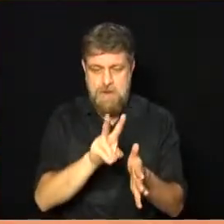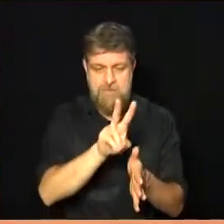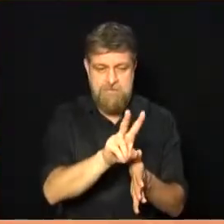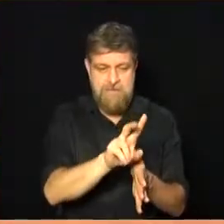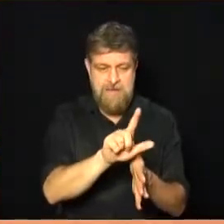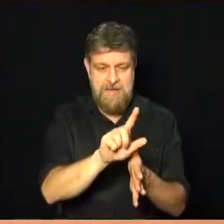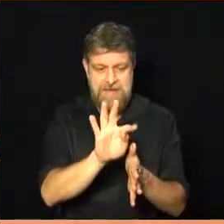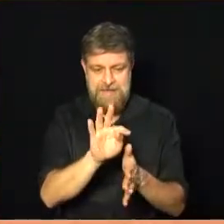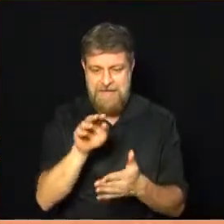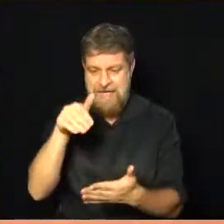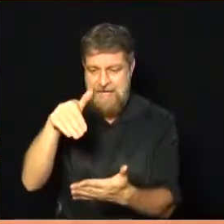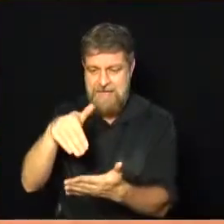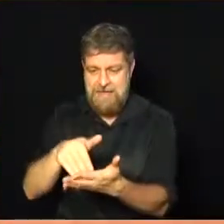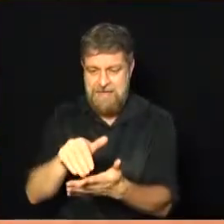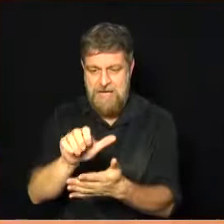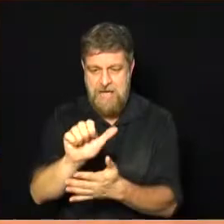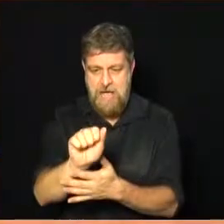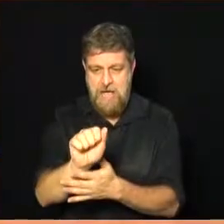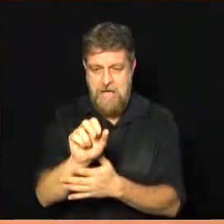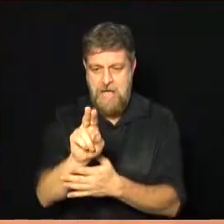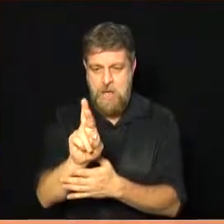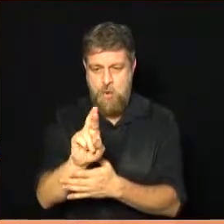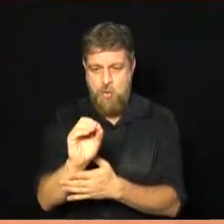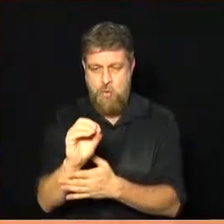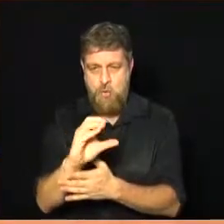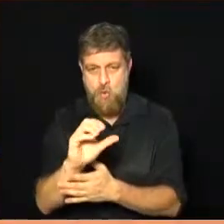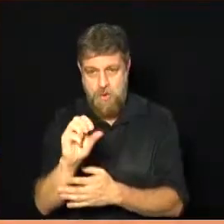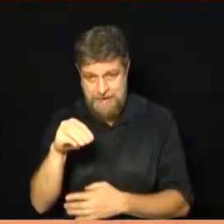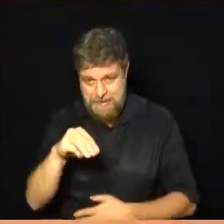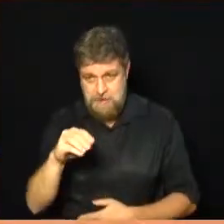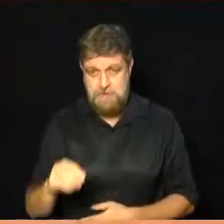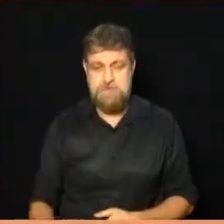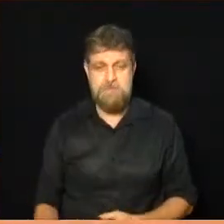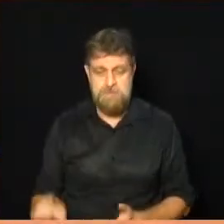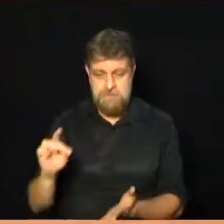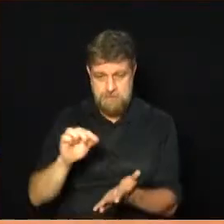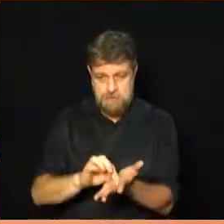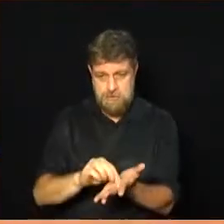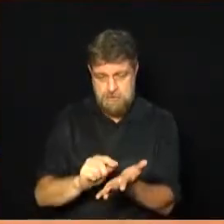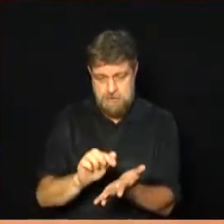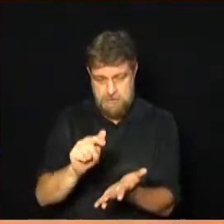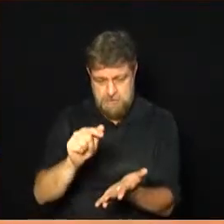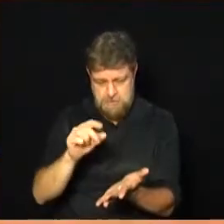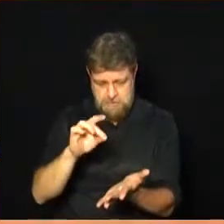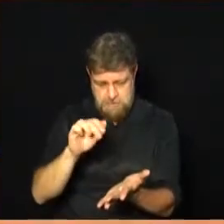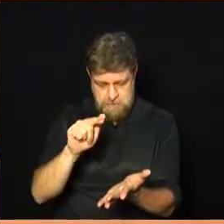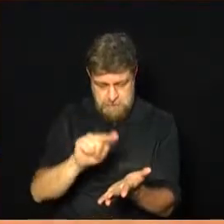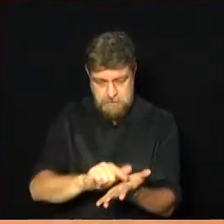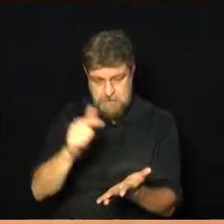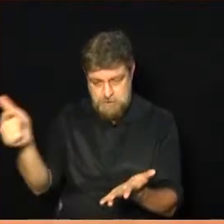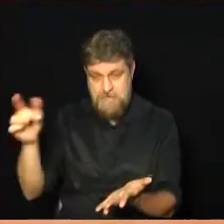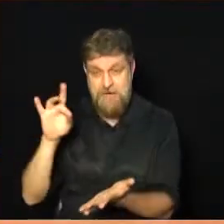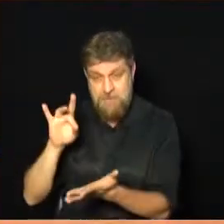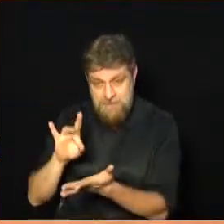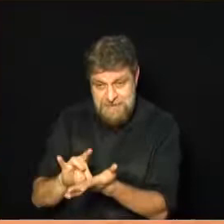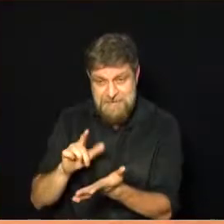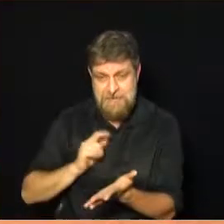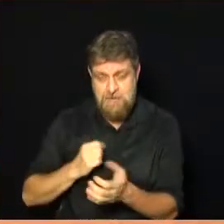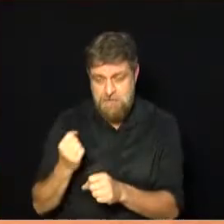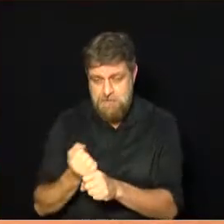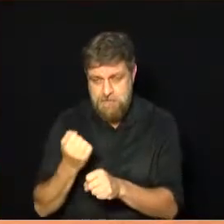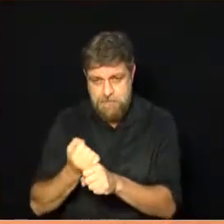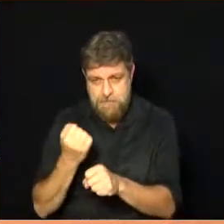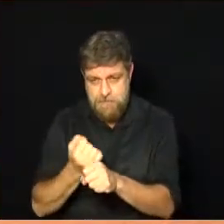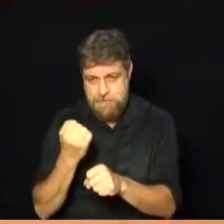Em julho de 2021, foi publicado no Diário Oficial a prorrogação por mais 12 meses do prazo de execução das obras